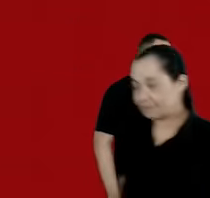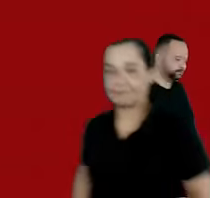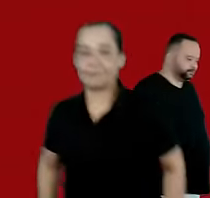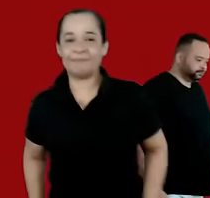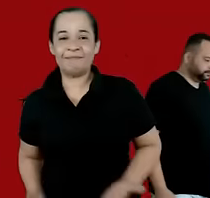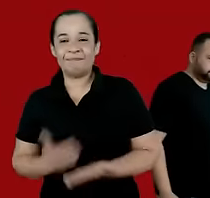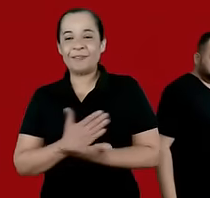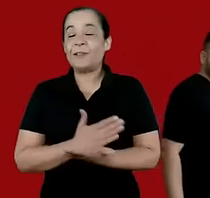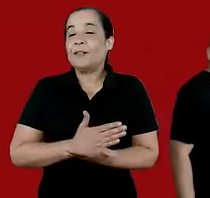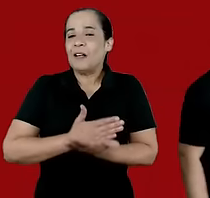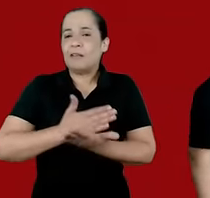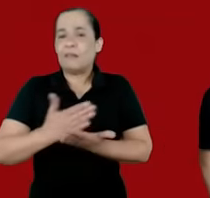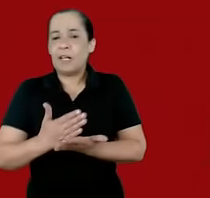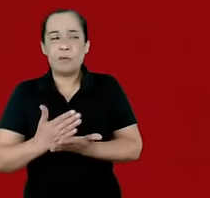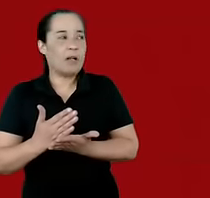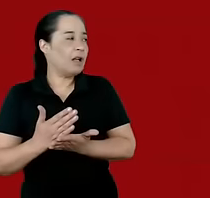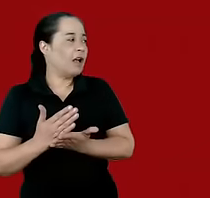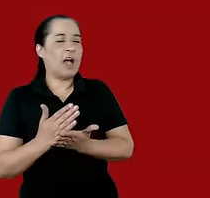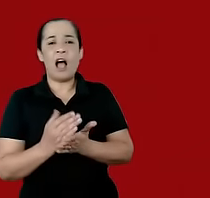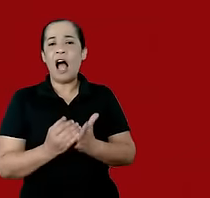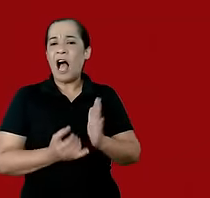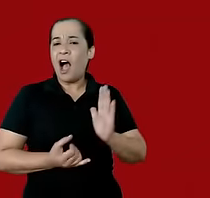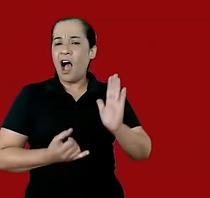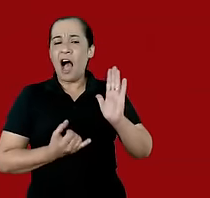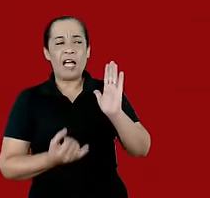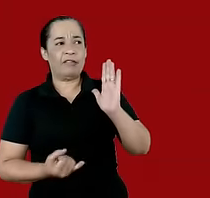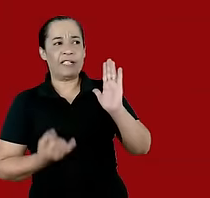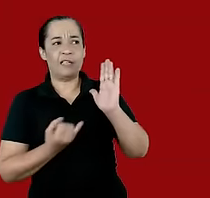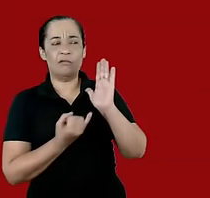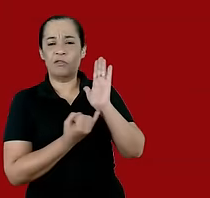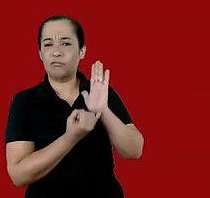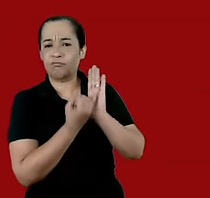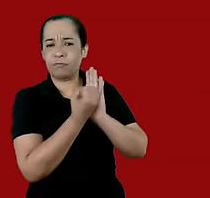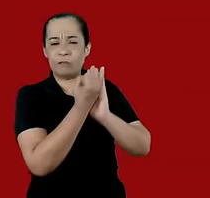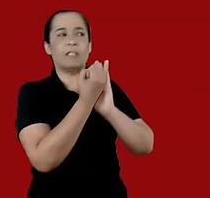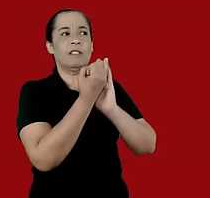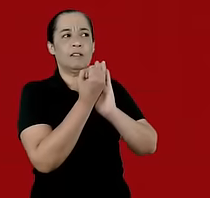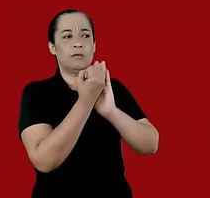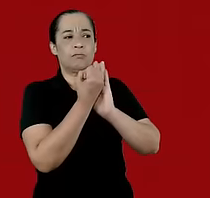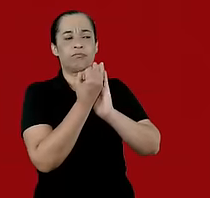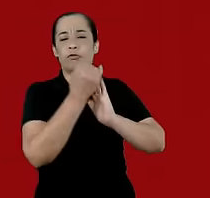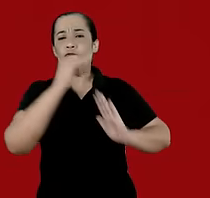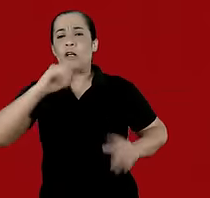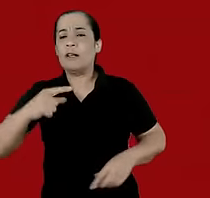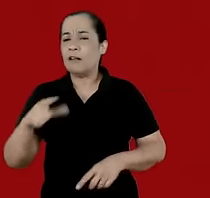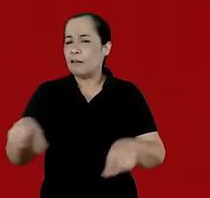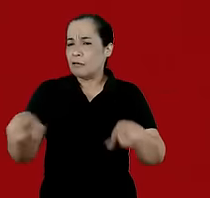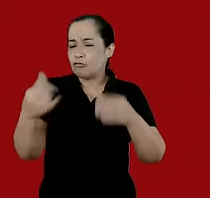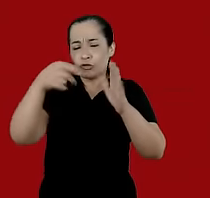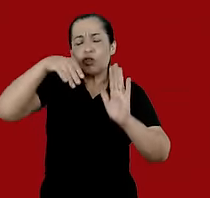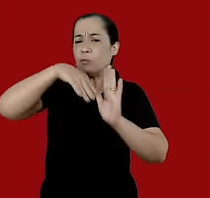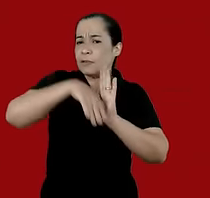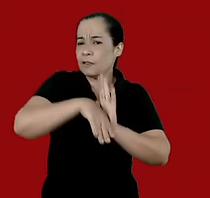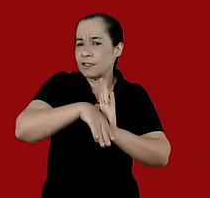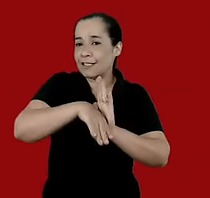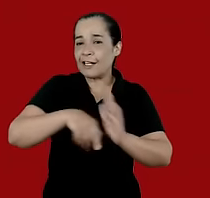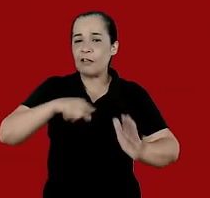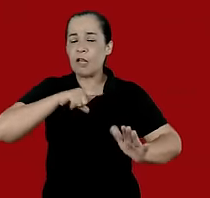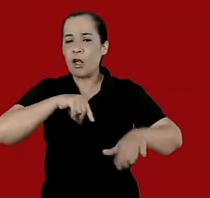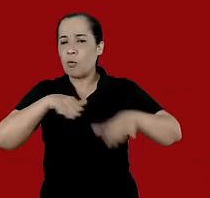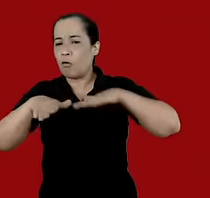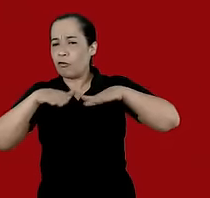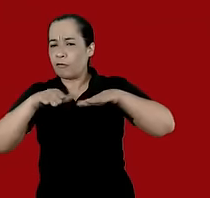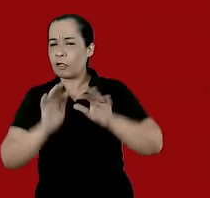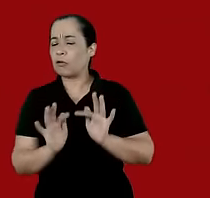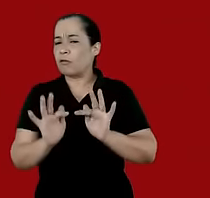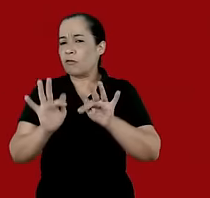inflações cheias eh caindo bastante a gente tem ali uma uma uma movimentação no final né desse processo